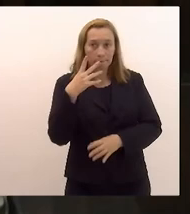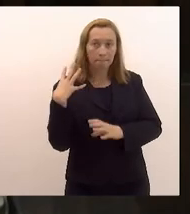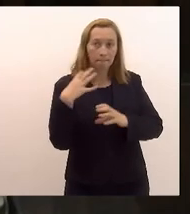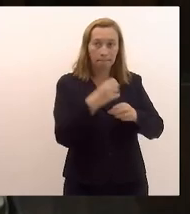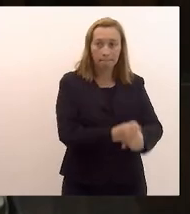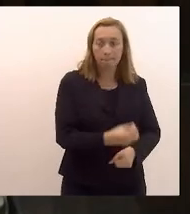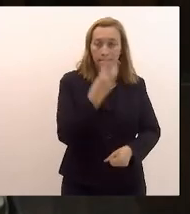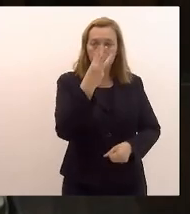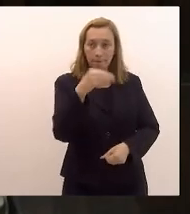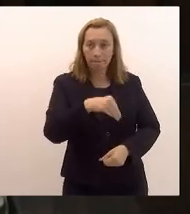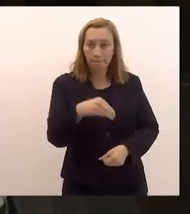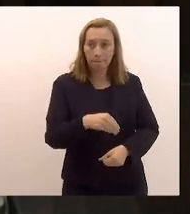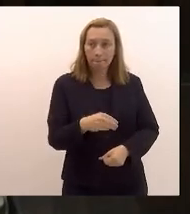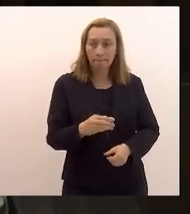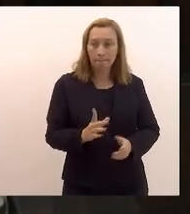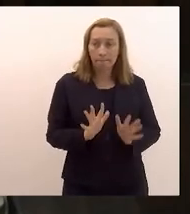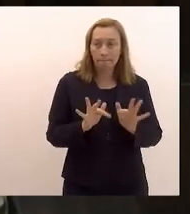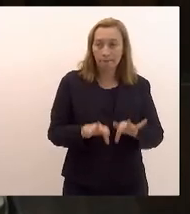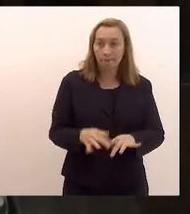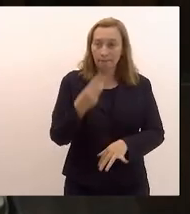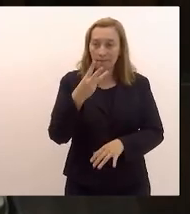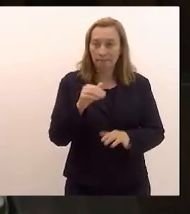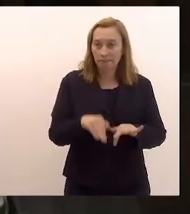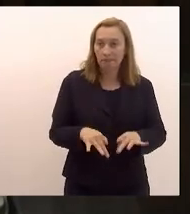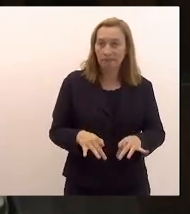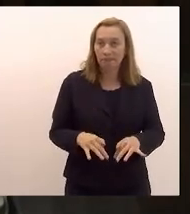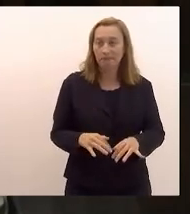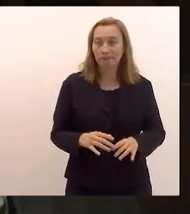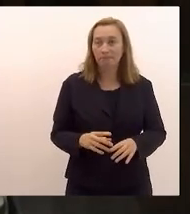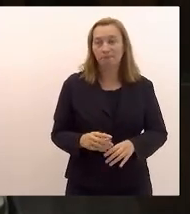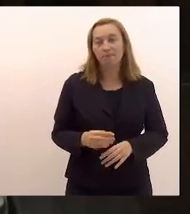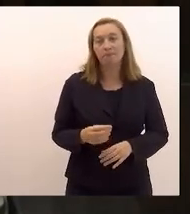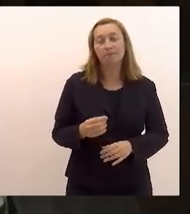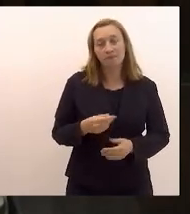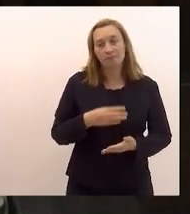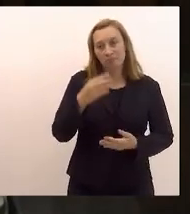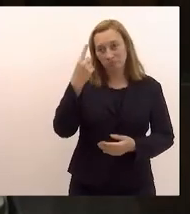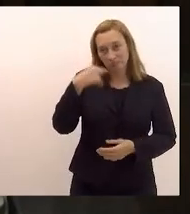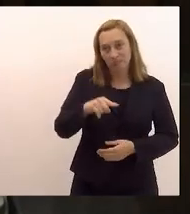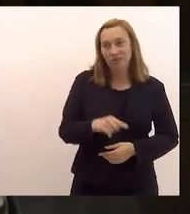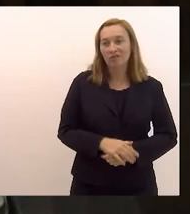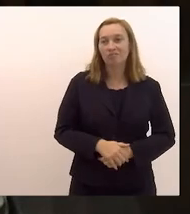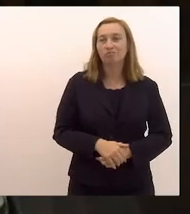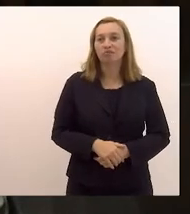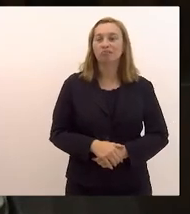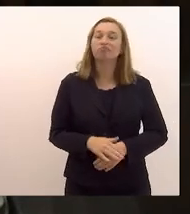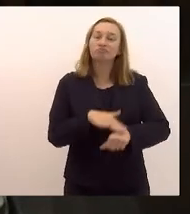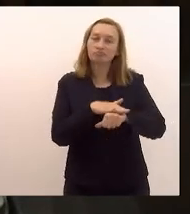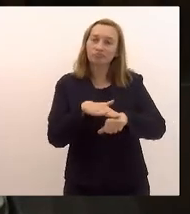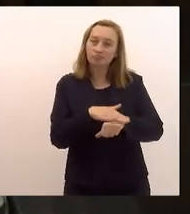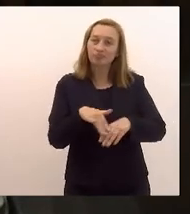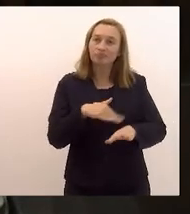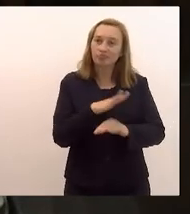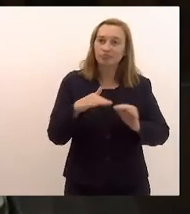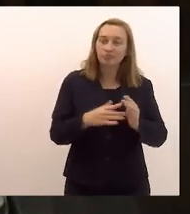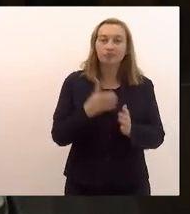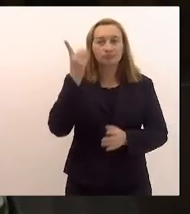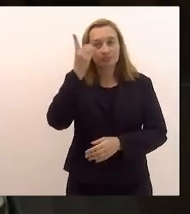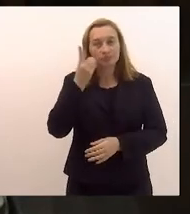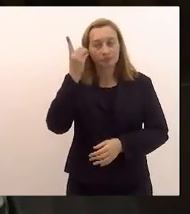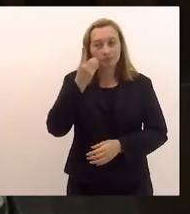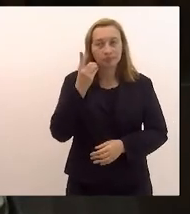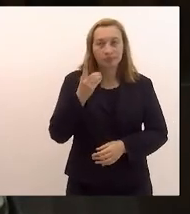resolvi em três minutos eu passar de três minutos não resolvo se eu for aí menos menos pode mandar e a gente conversou com todos os parlamentares